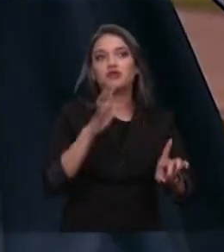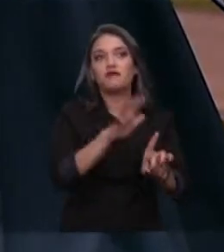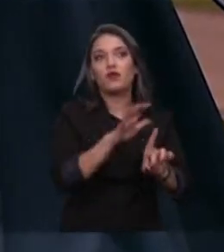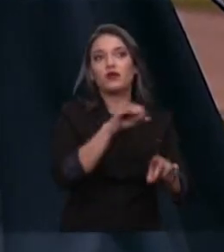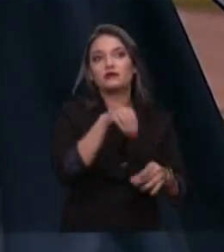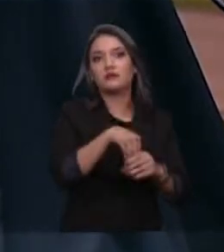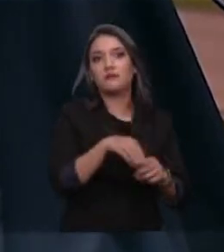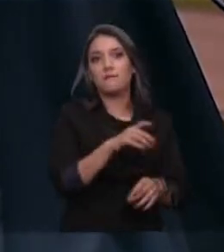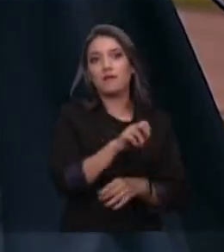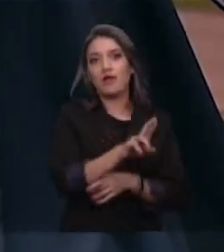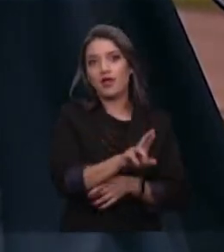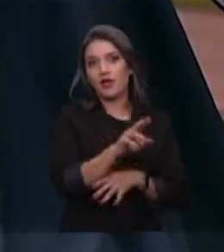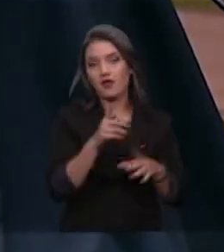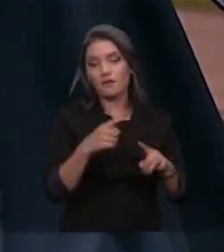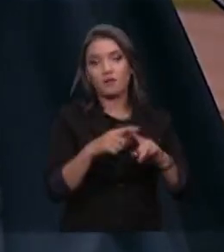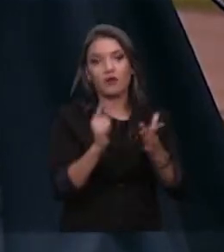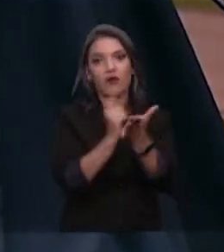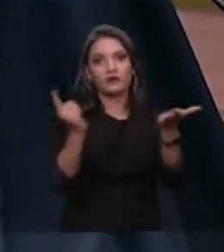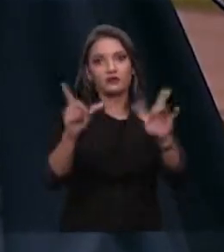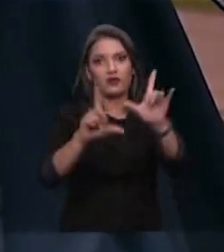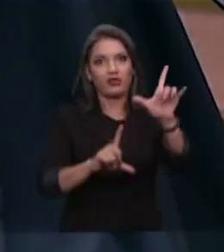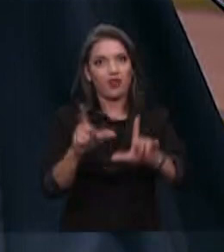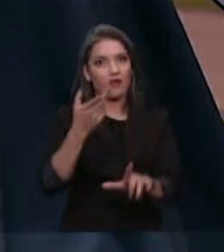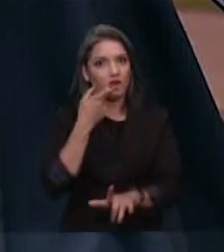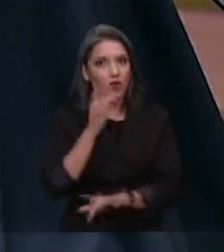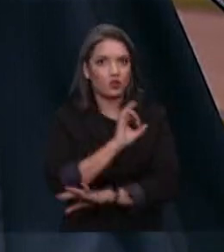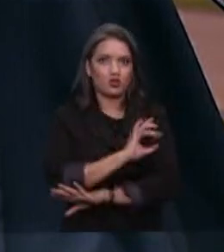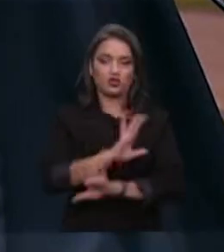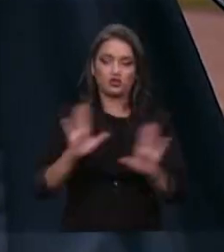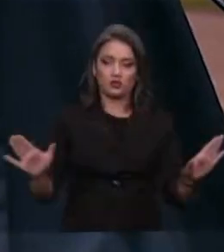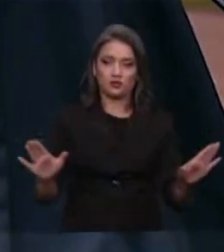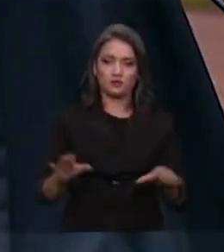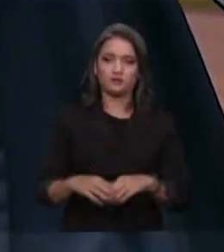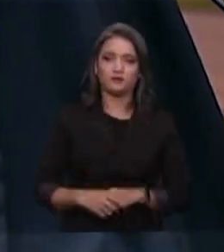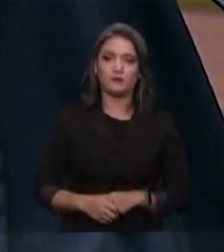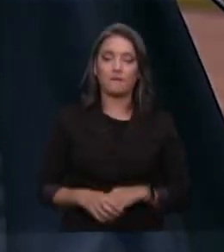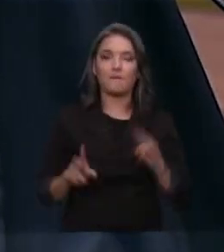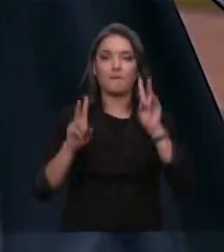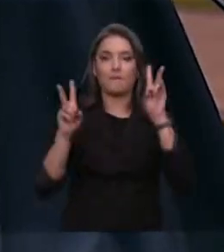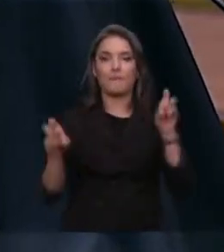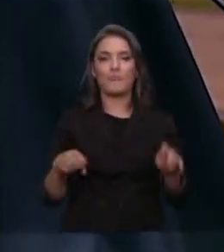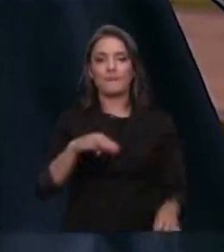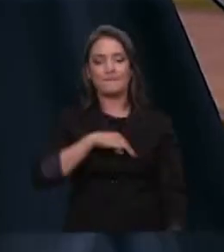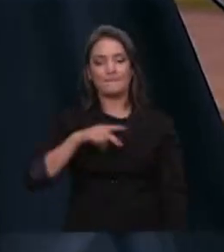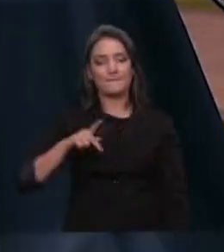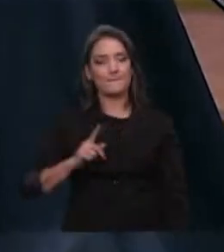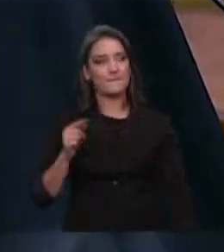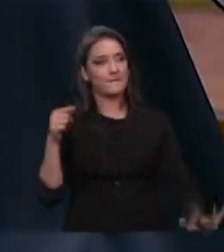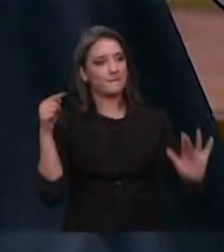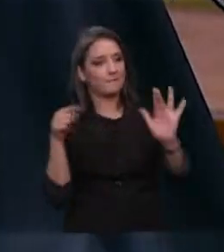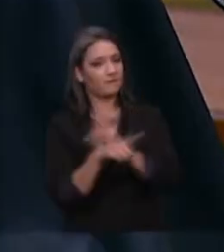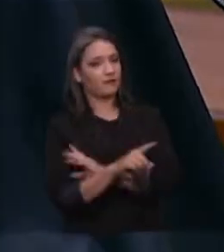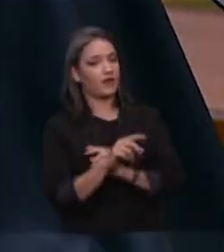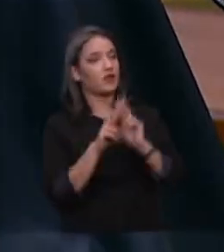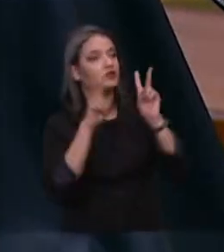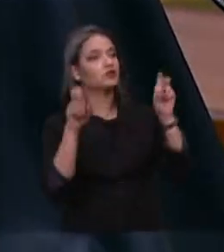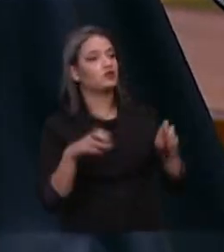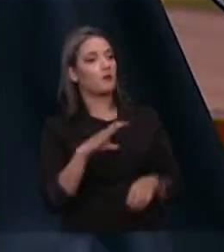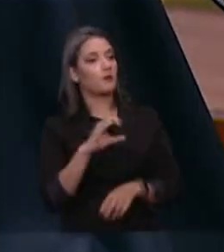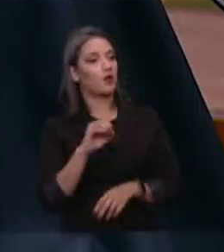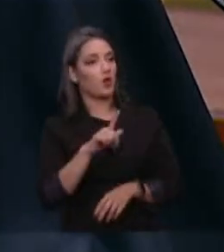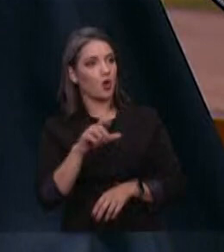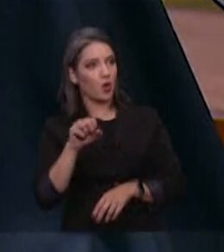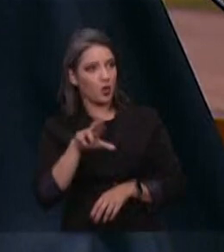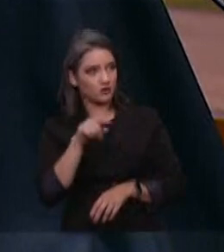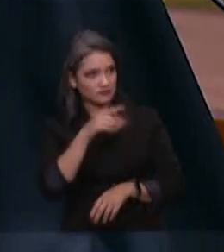Petrobras Distribuidora, por meio da imprensa. Eis o teor das declarações no ponto. Abro aspas. Ministério Público. Com relação ao senhor Fernando Collor, o